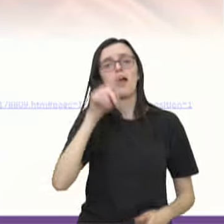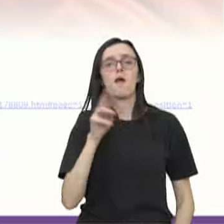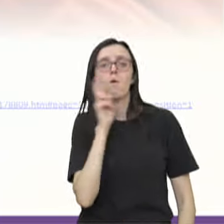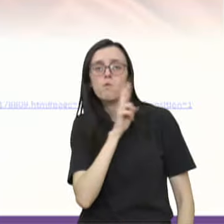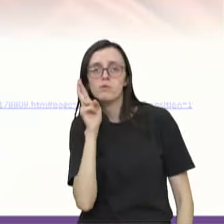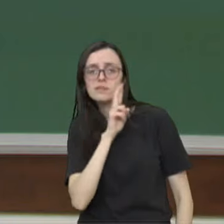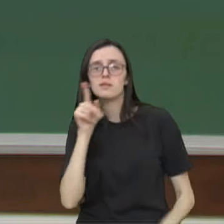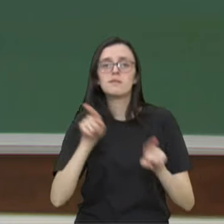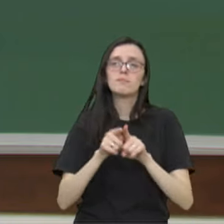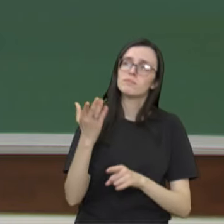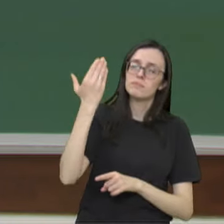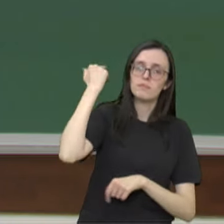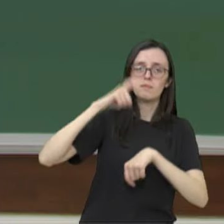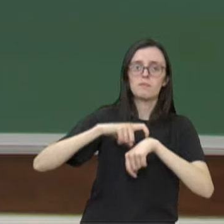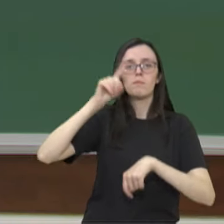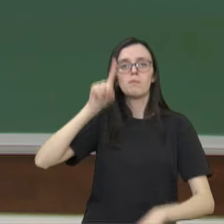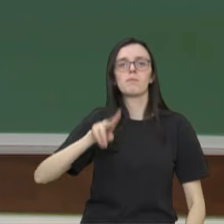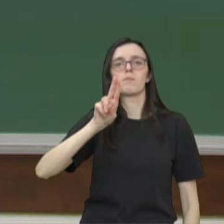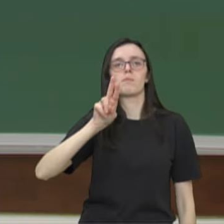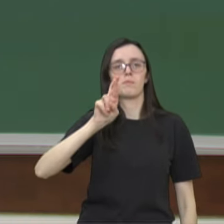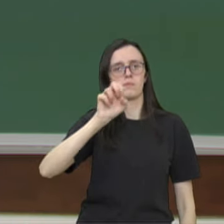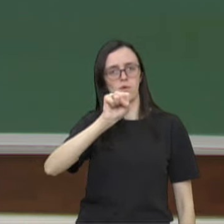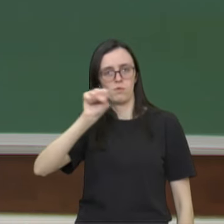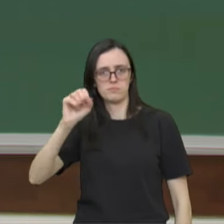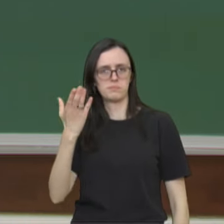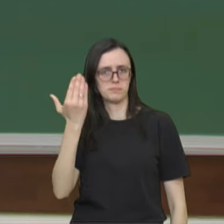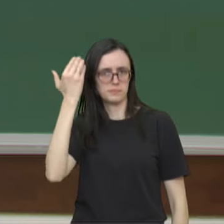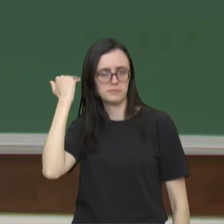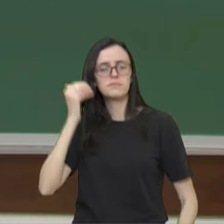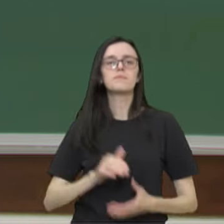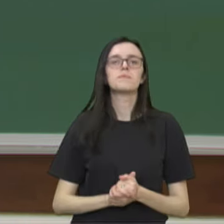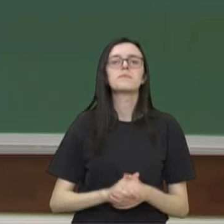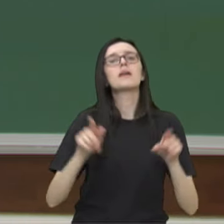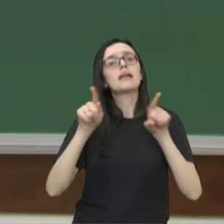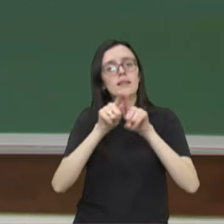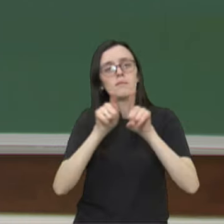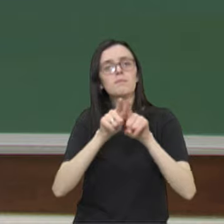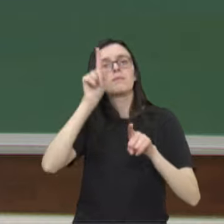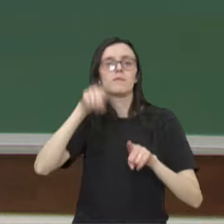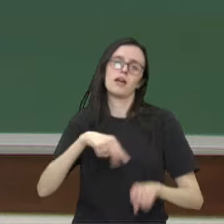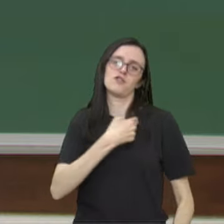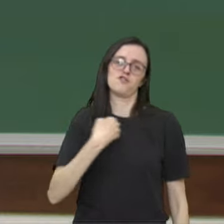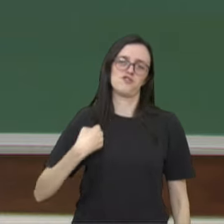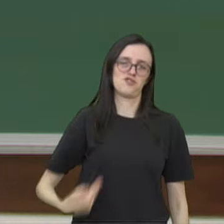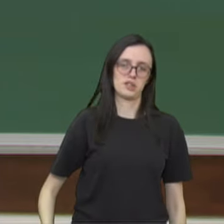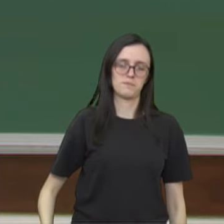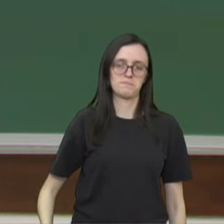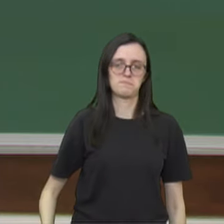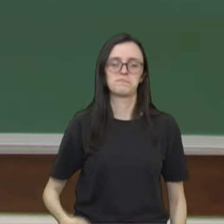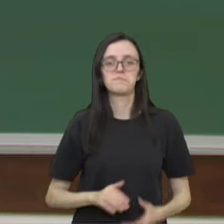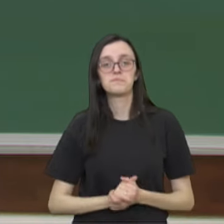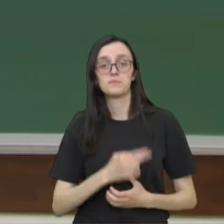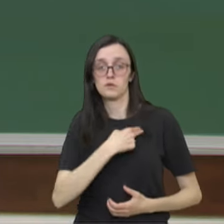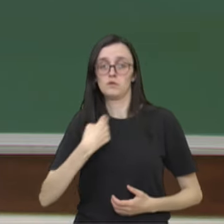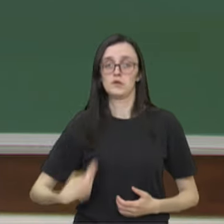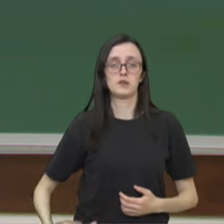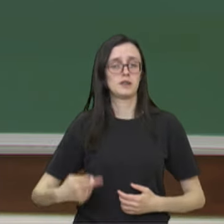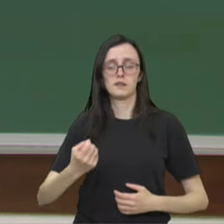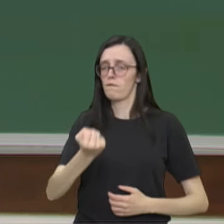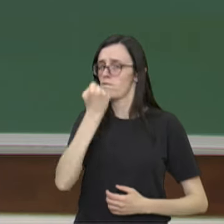Rússia, que naquele momento se chamava União das Repúblicas Socialistas Soviéticas, e também a China, tá ok? Uma das maiores